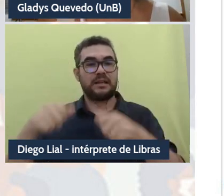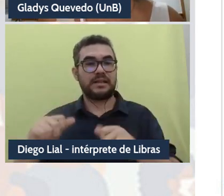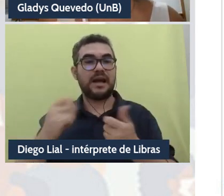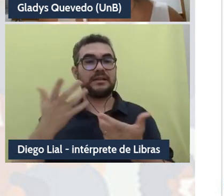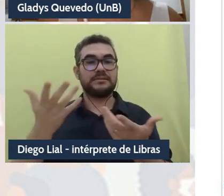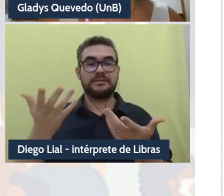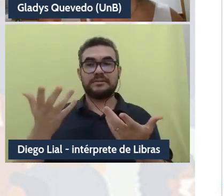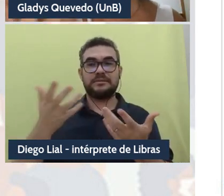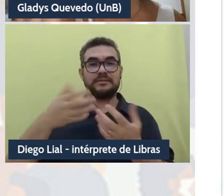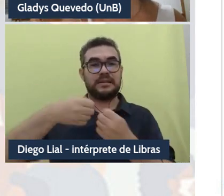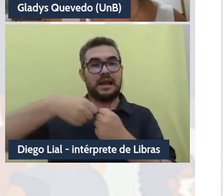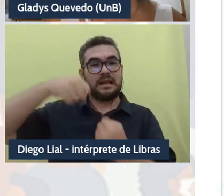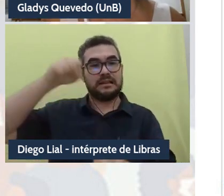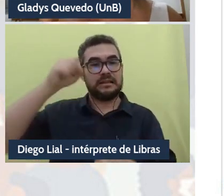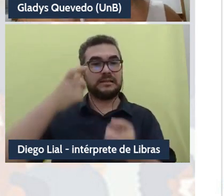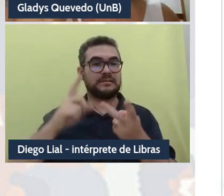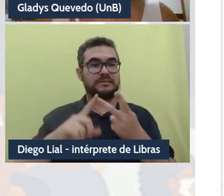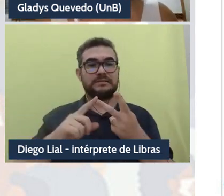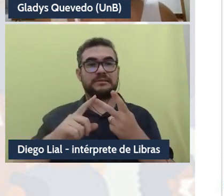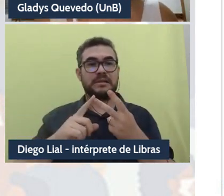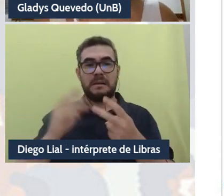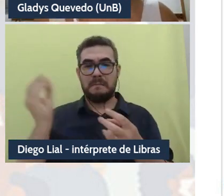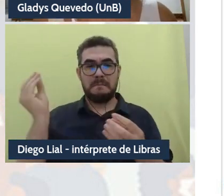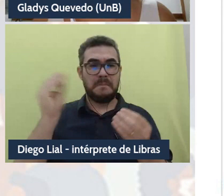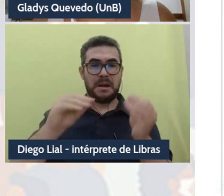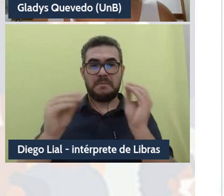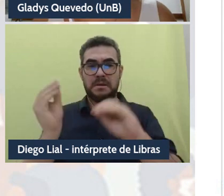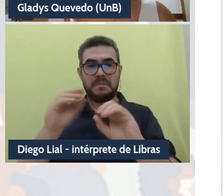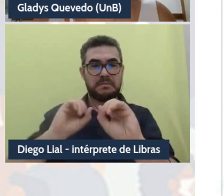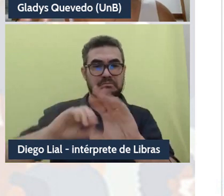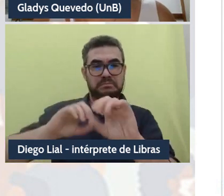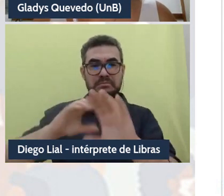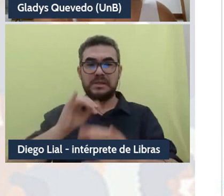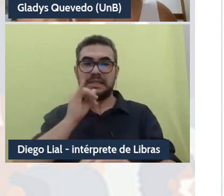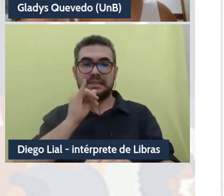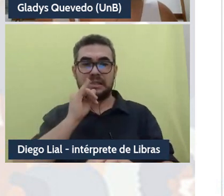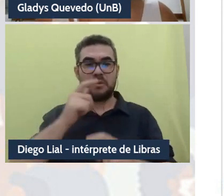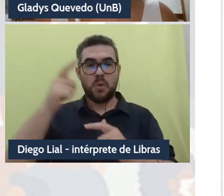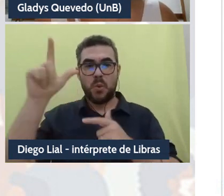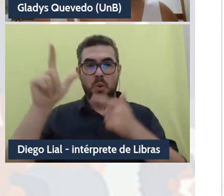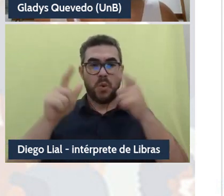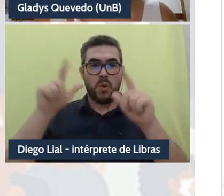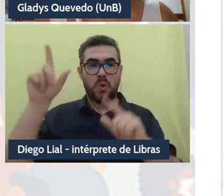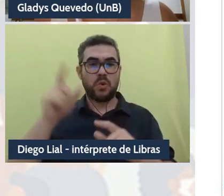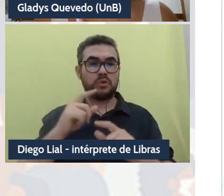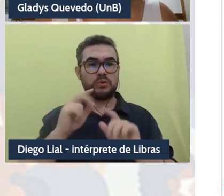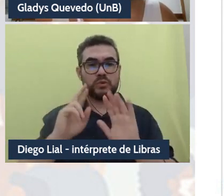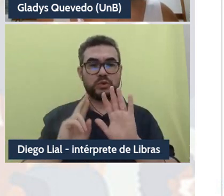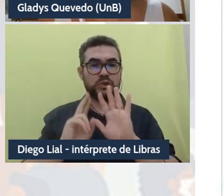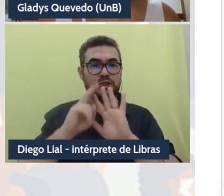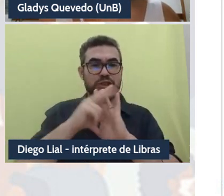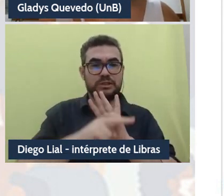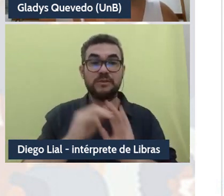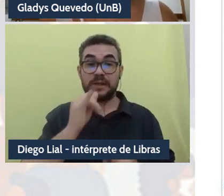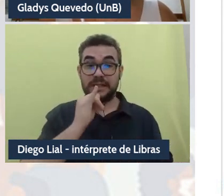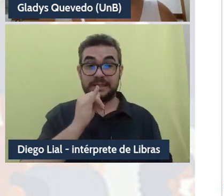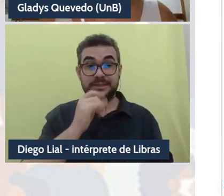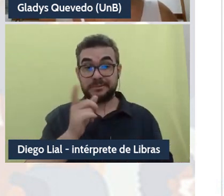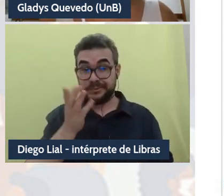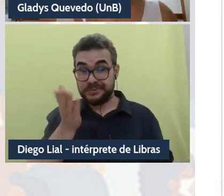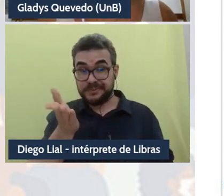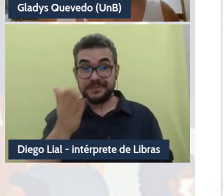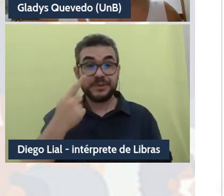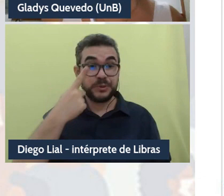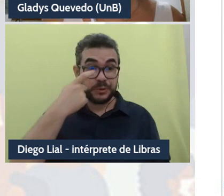também passaram a trazer outros gêneros, como esse exemplo de uma questão de espanhol que traz um trecho de uma poesia, né? Então,